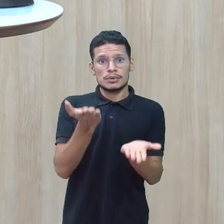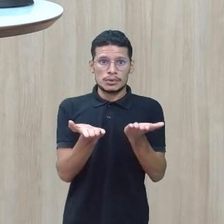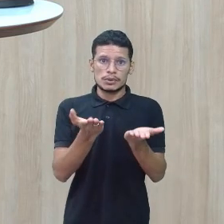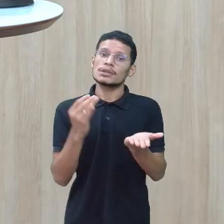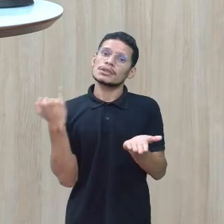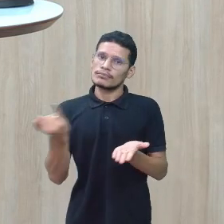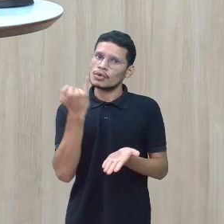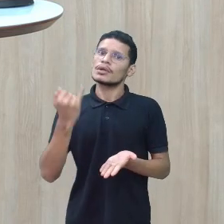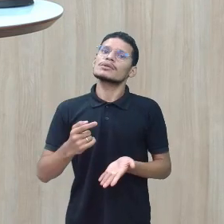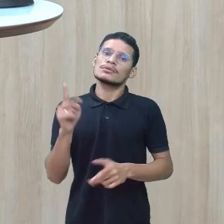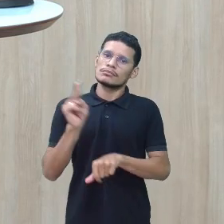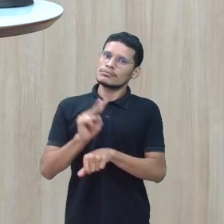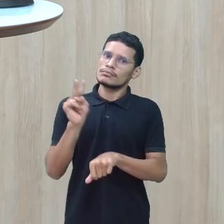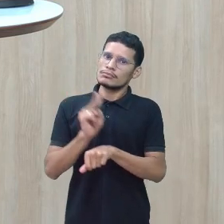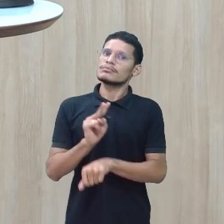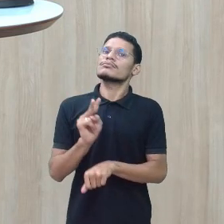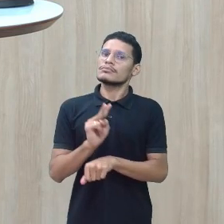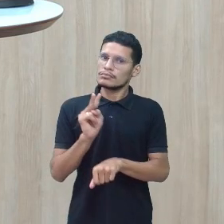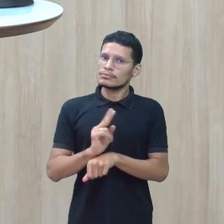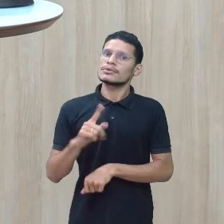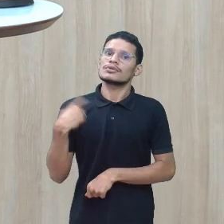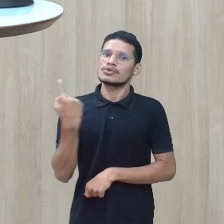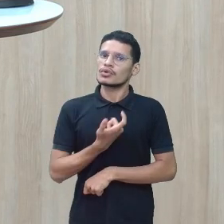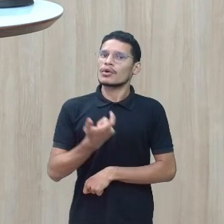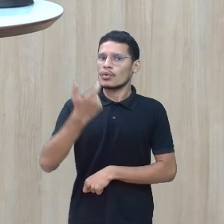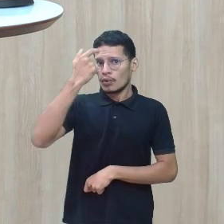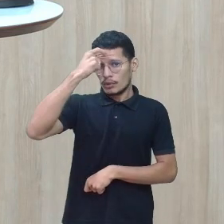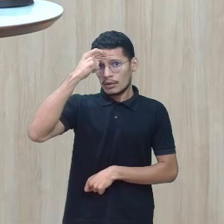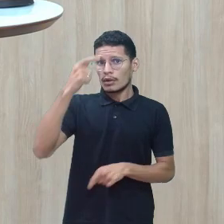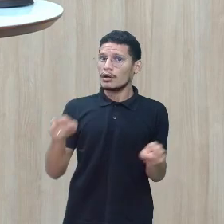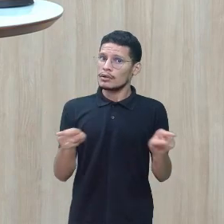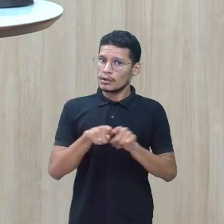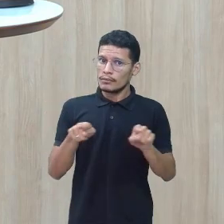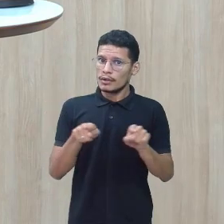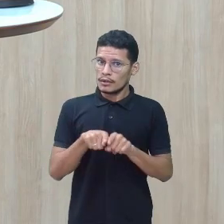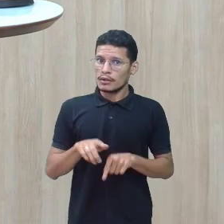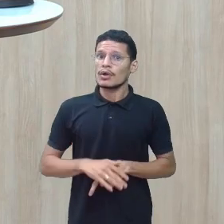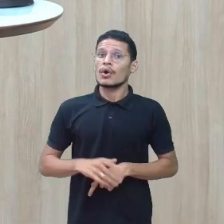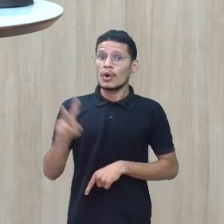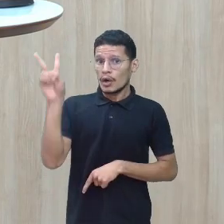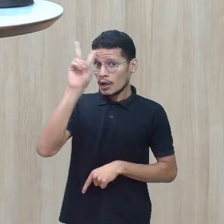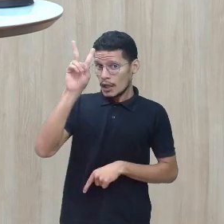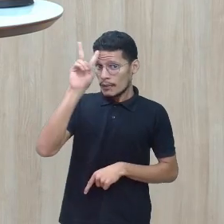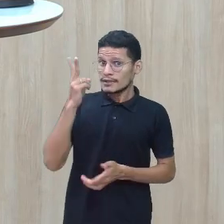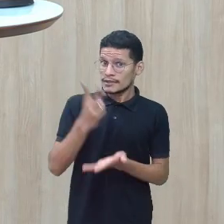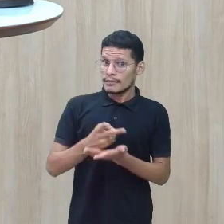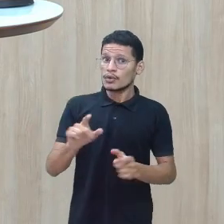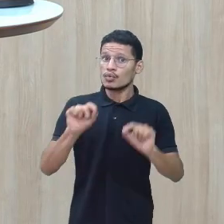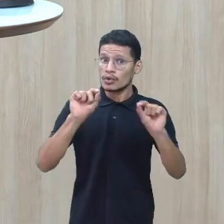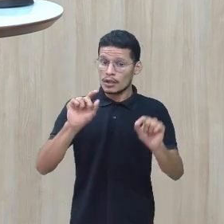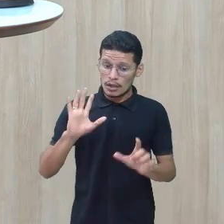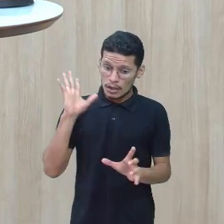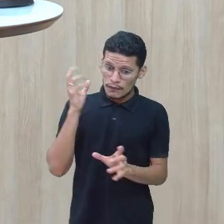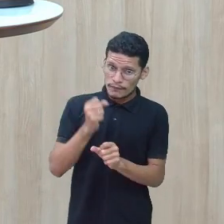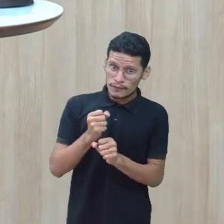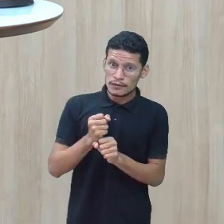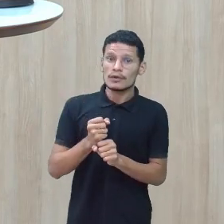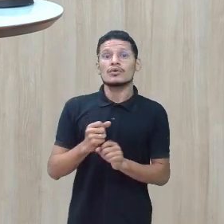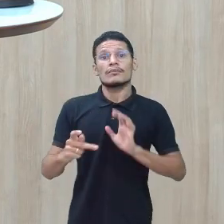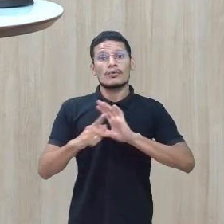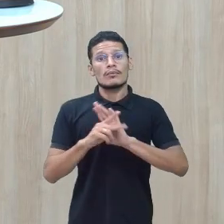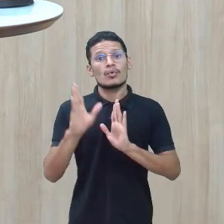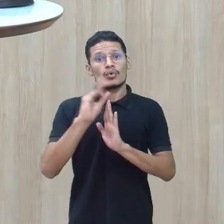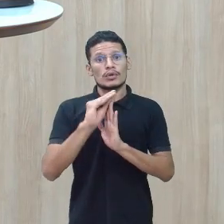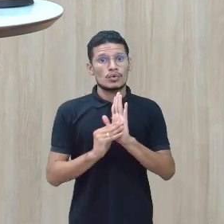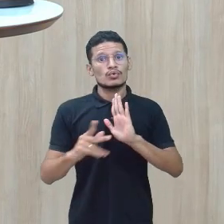importante essa preservação e essa nossa conscientização, tá certo? Lembrem sempre de estar revisando os conteúdos